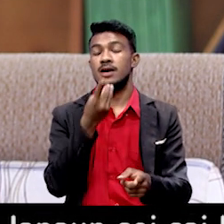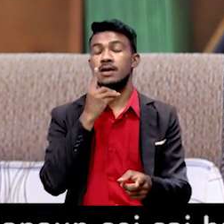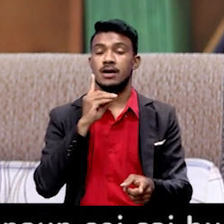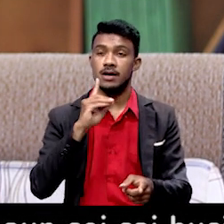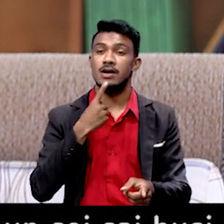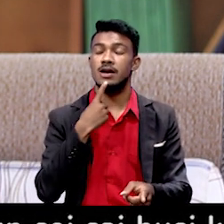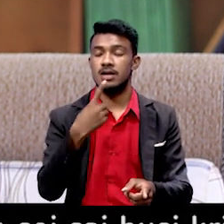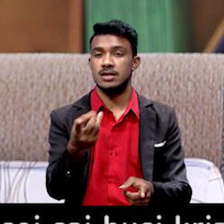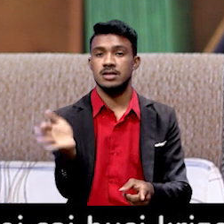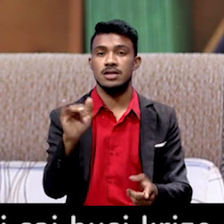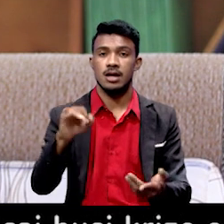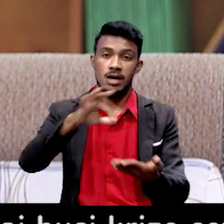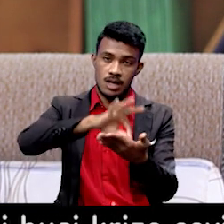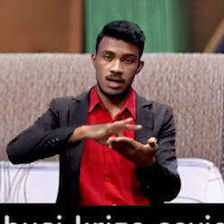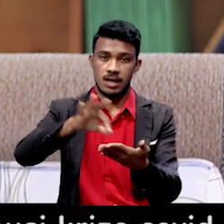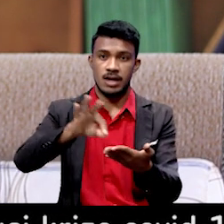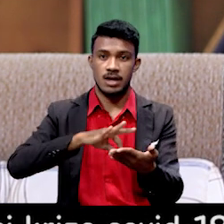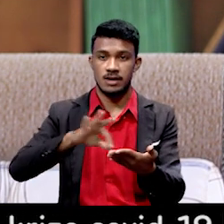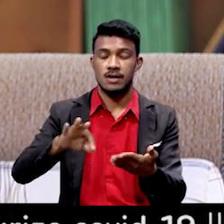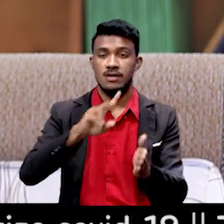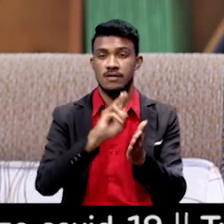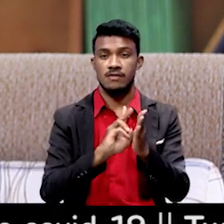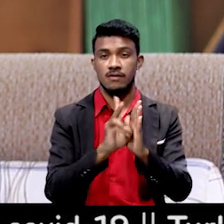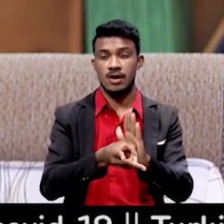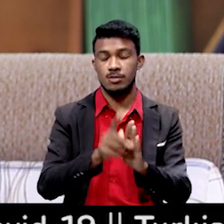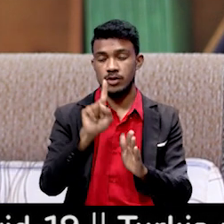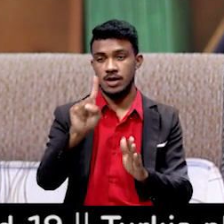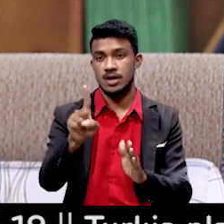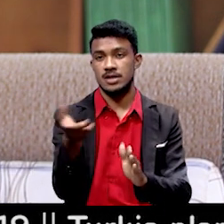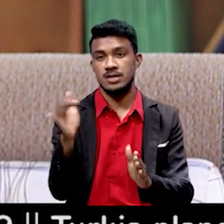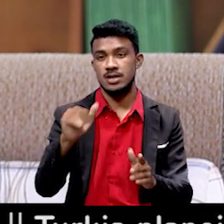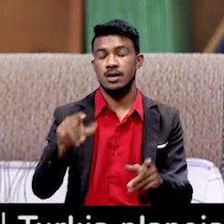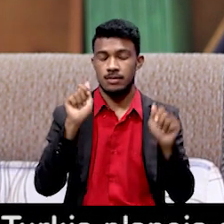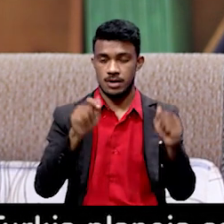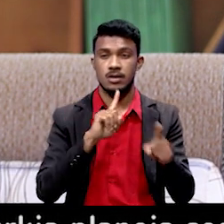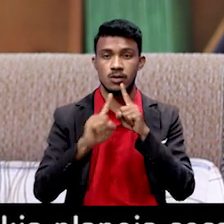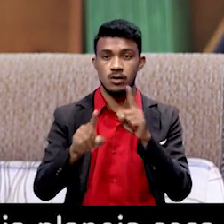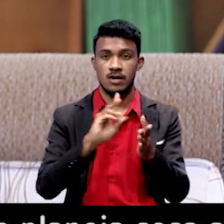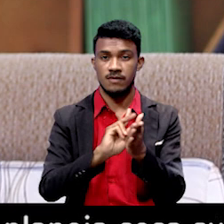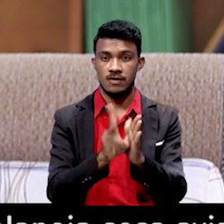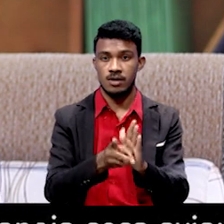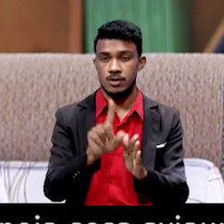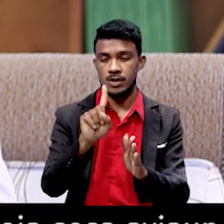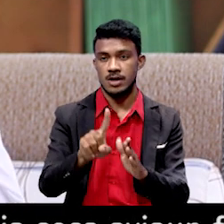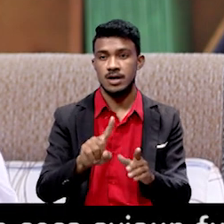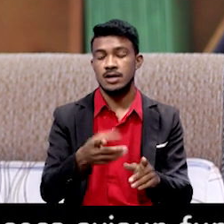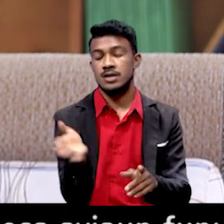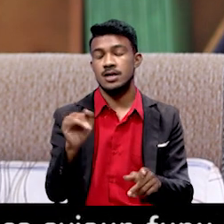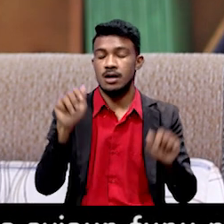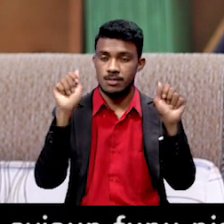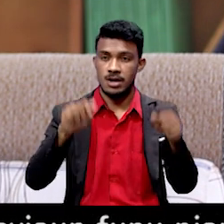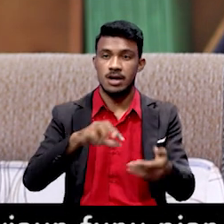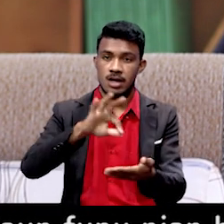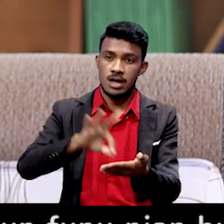hatene define verbo ida ou sira hatene conjuga verbo ida. E sira bele hakere